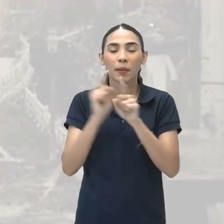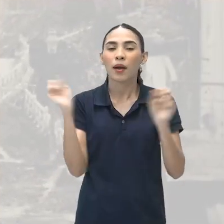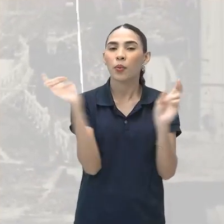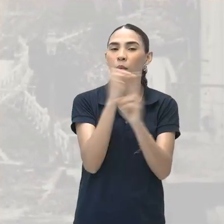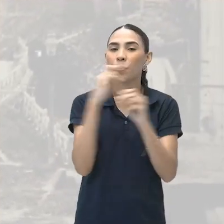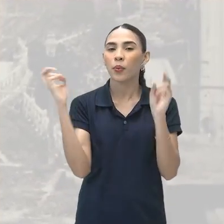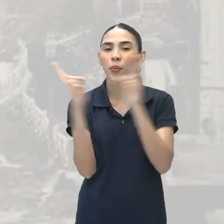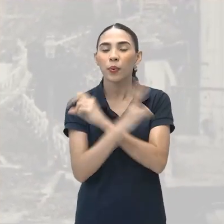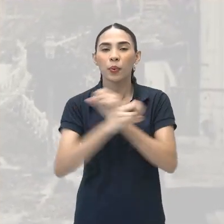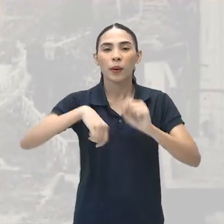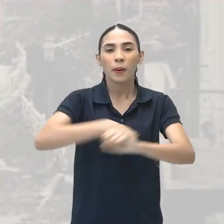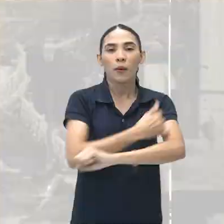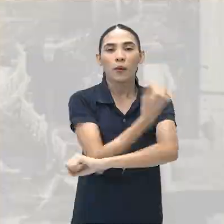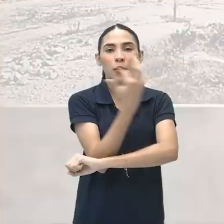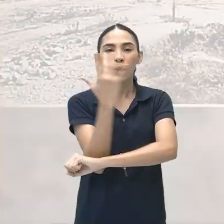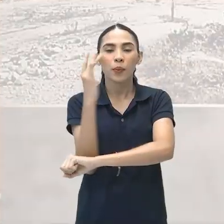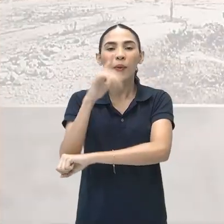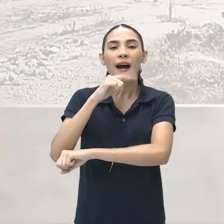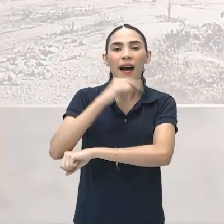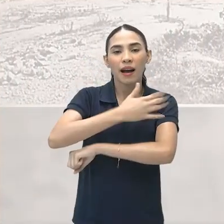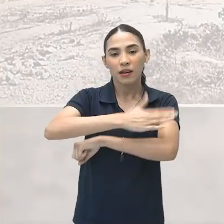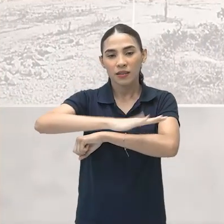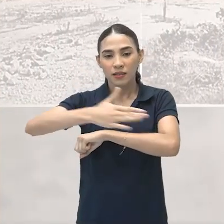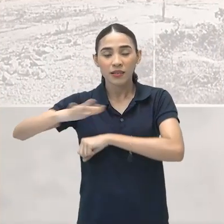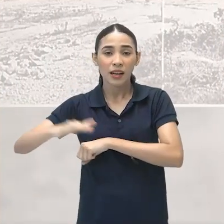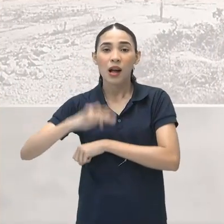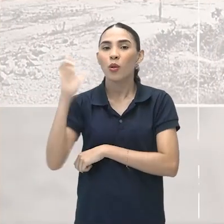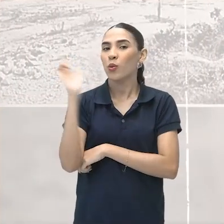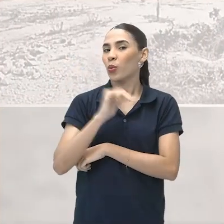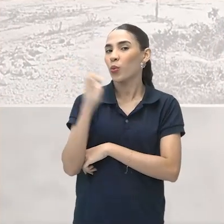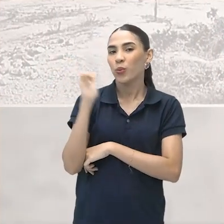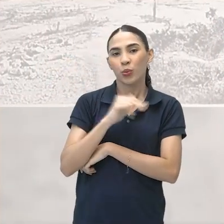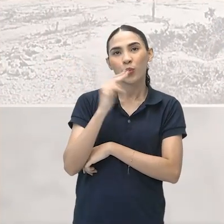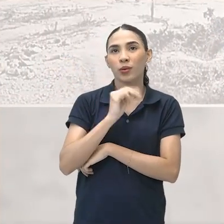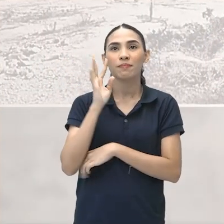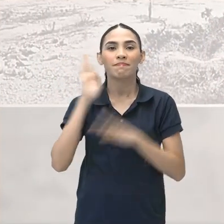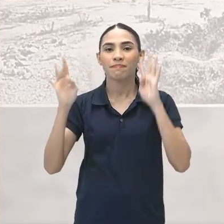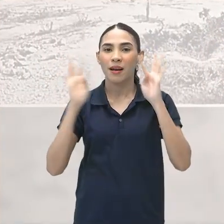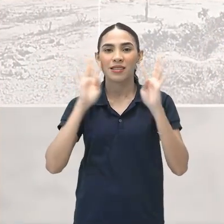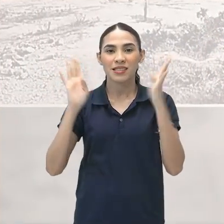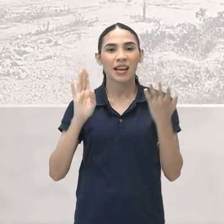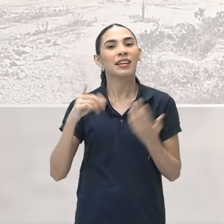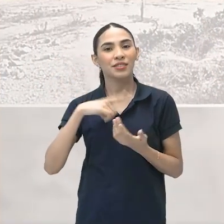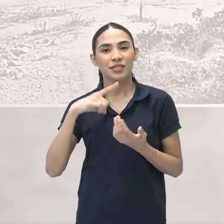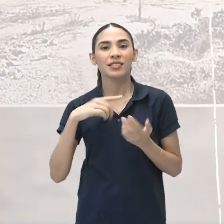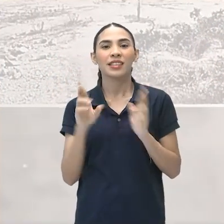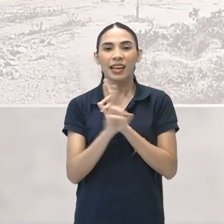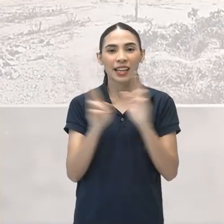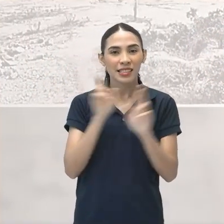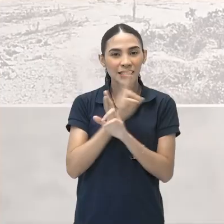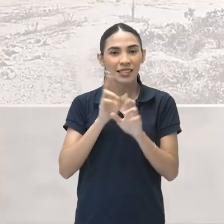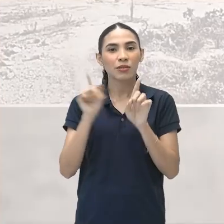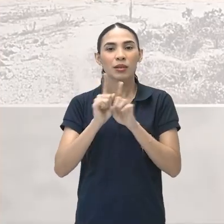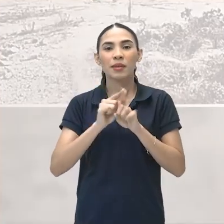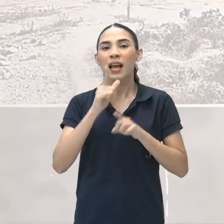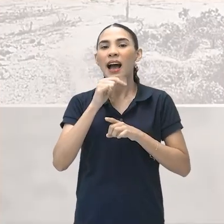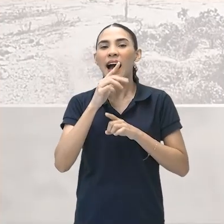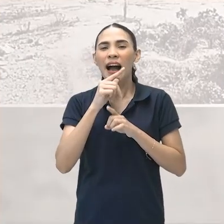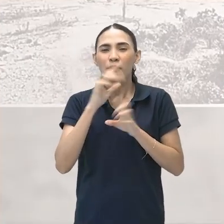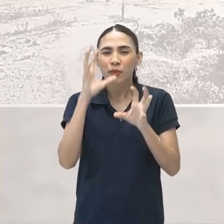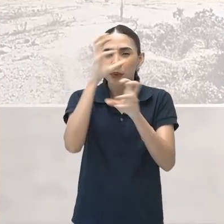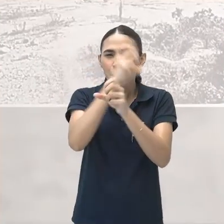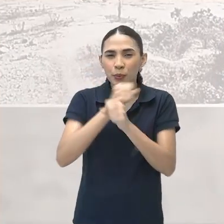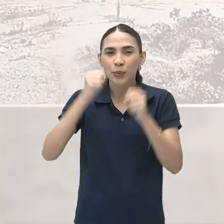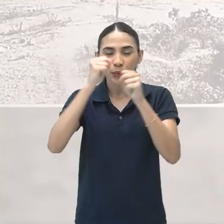sobre aquelas águas estranhas. Nunca poderia ter imaginado existir um rio assim, de águas negras.